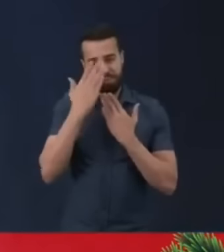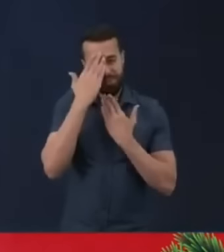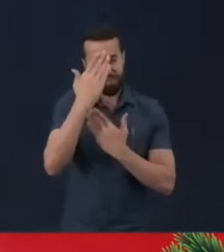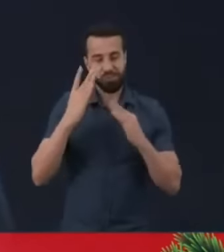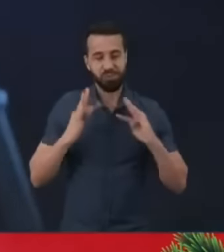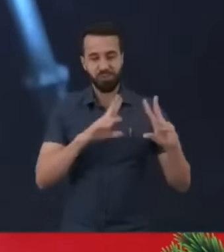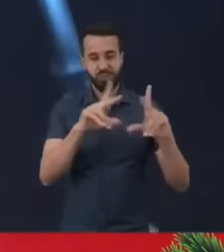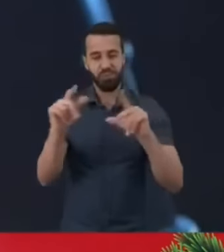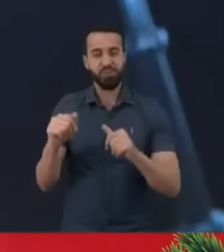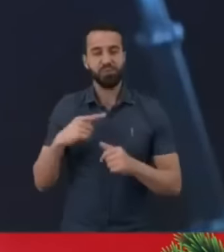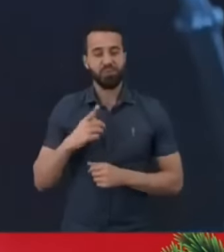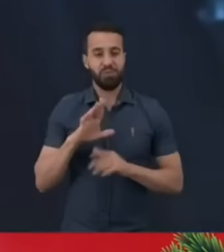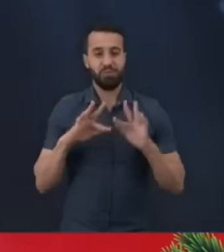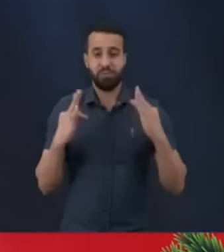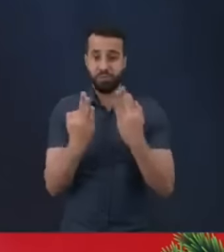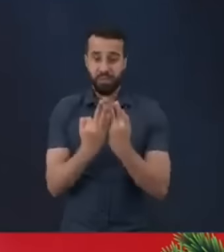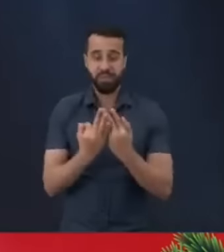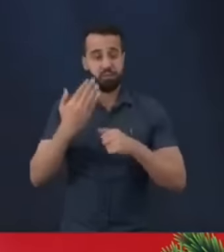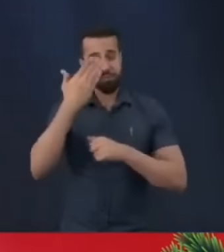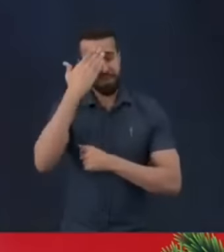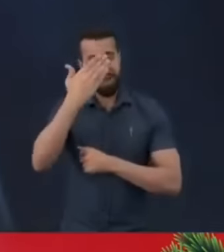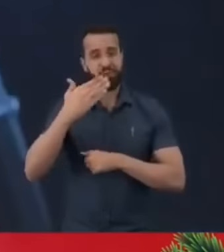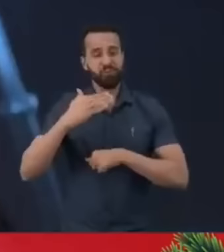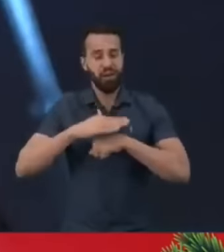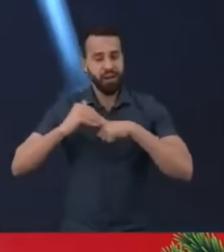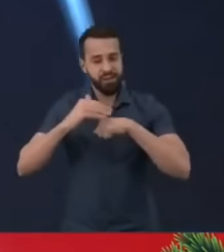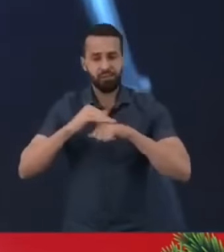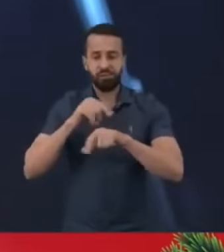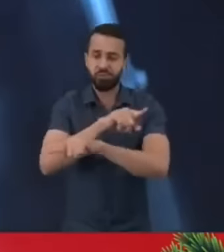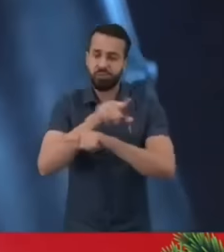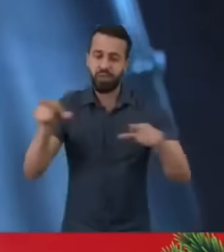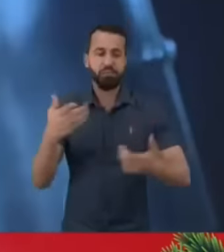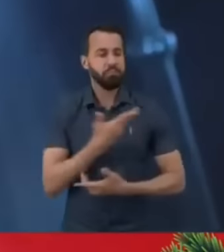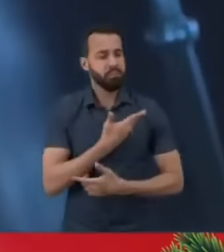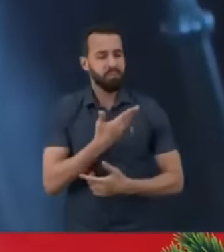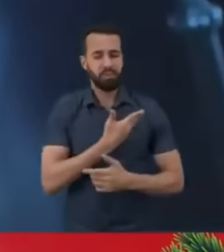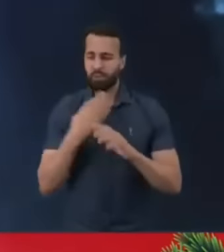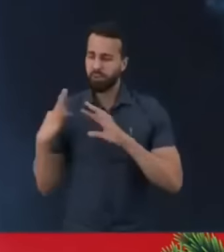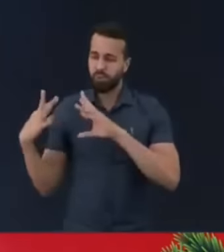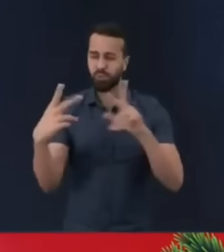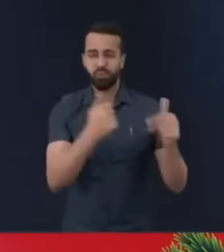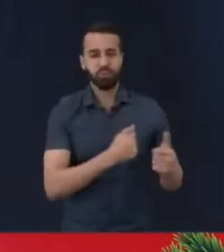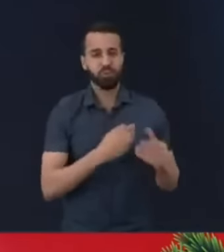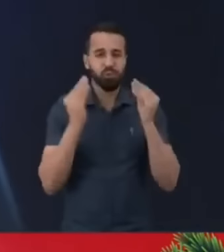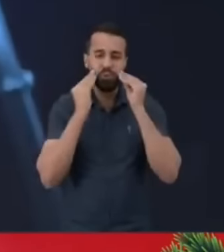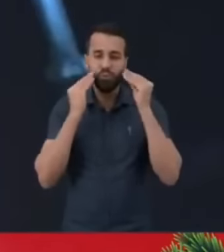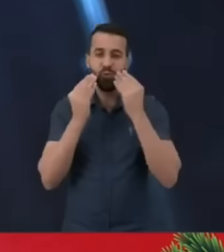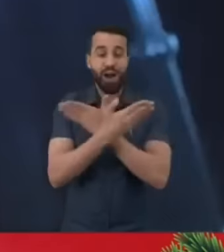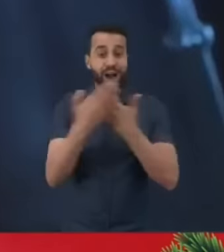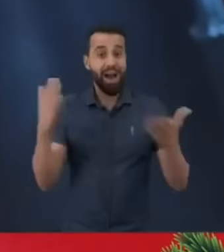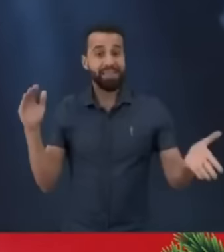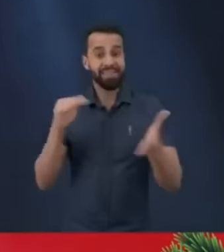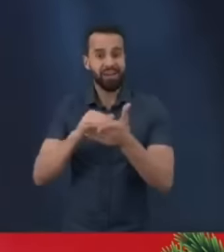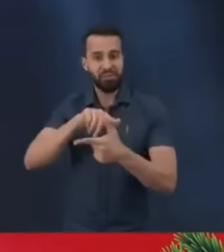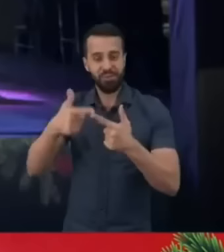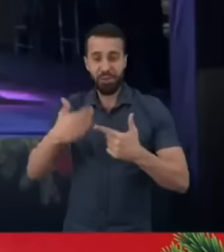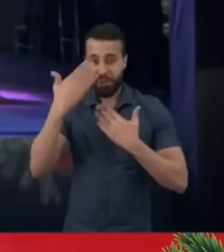a família, obrigado pelo carinho de vocês, todos os amigos. Um beijo, gente, fique com Deus, até outro dia.